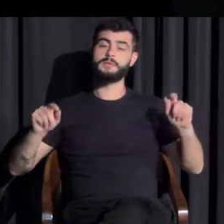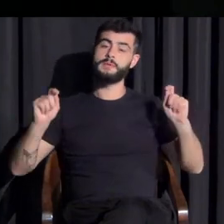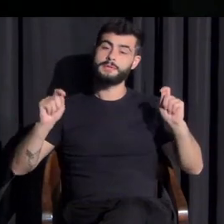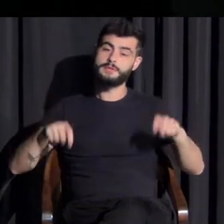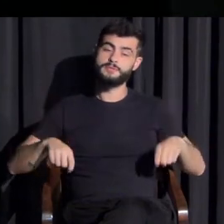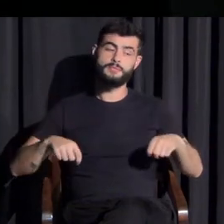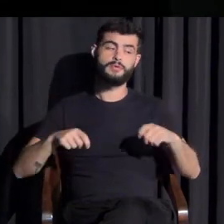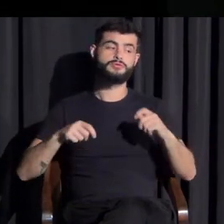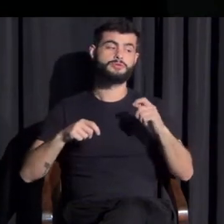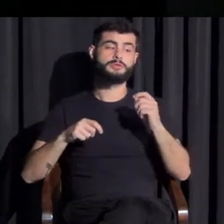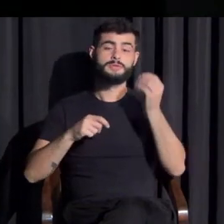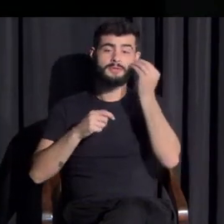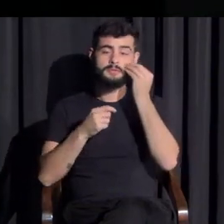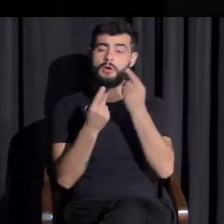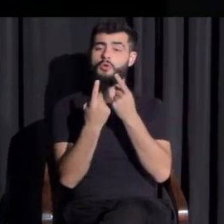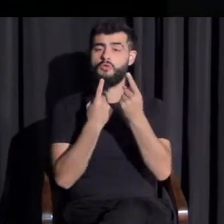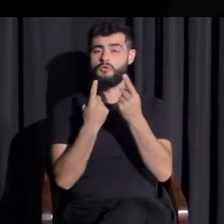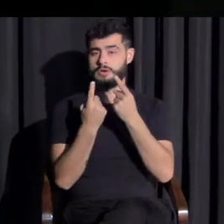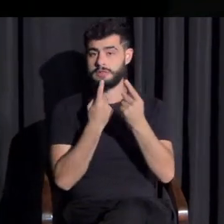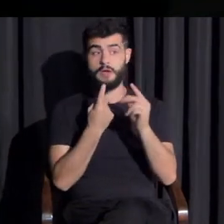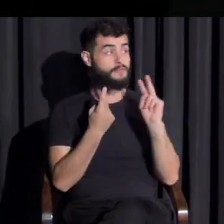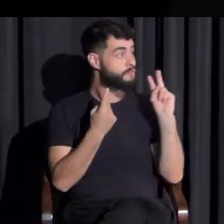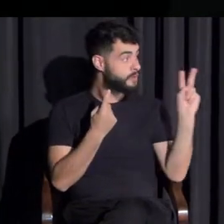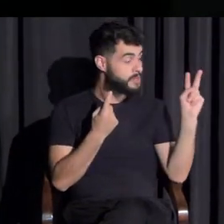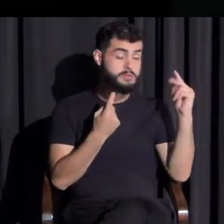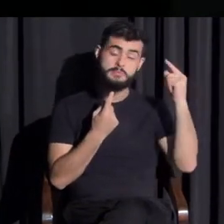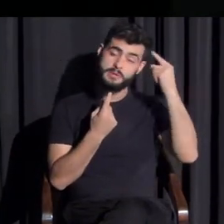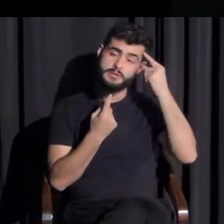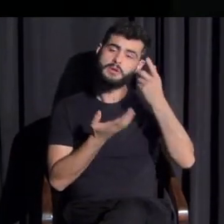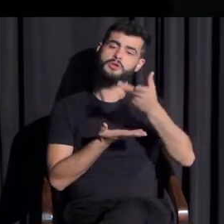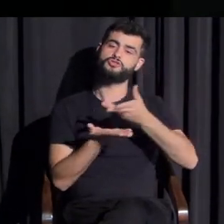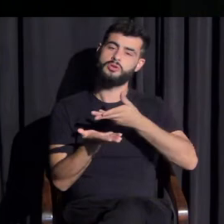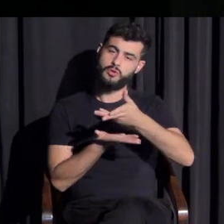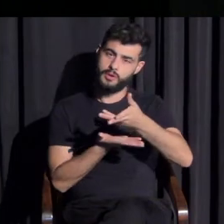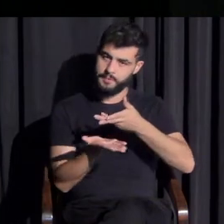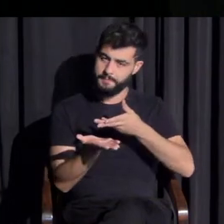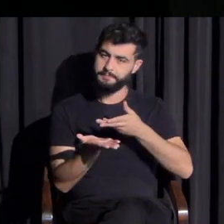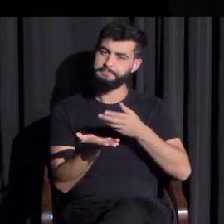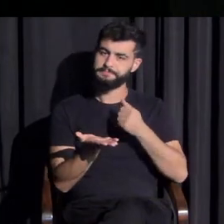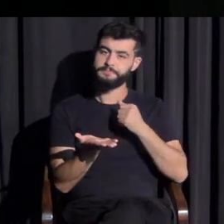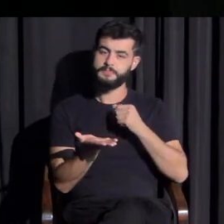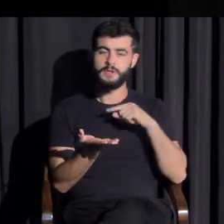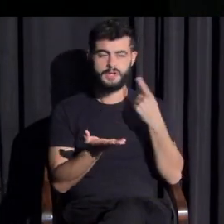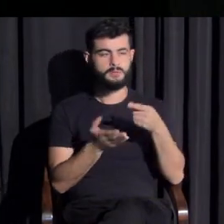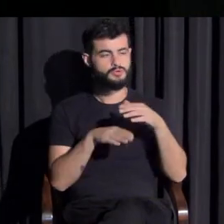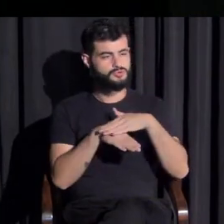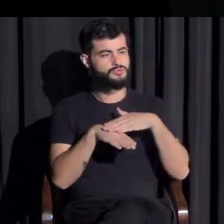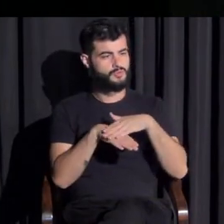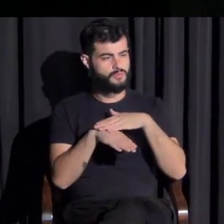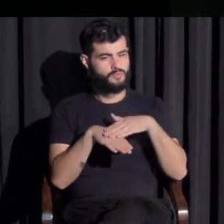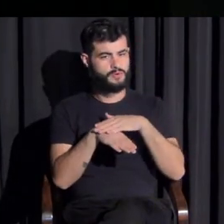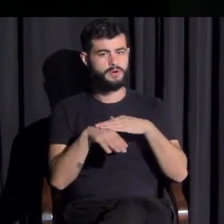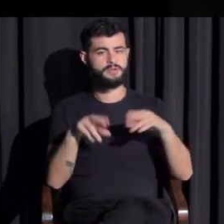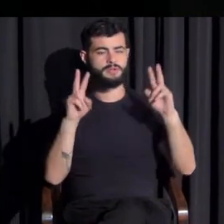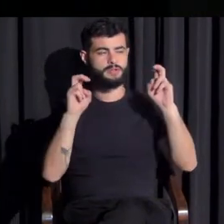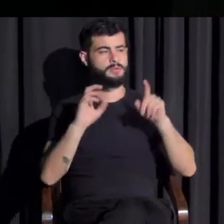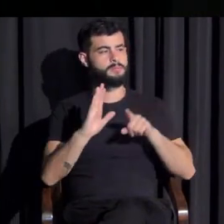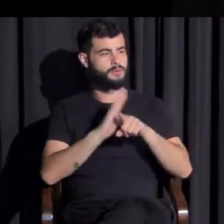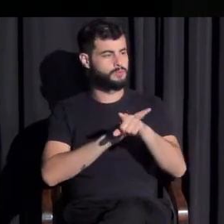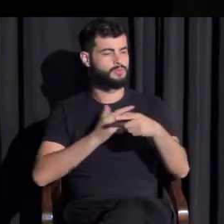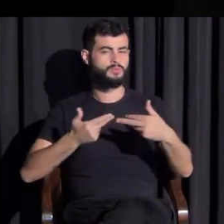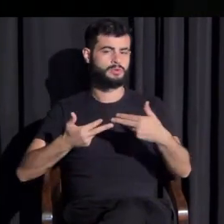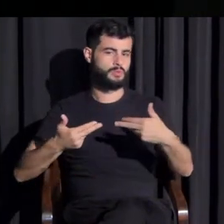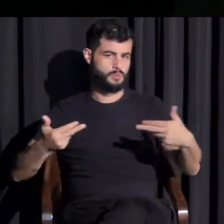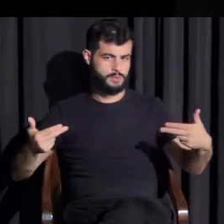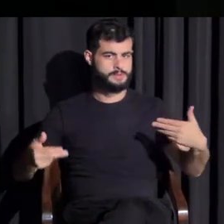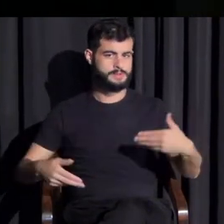a partir dele. É um vídeo bem curtinho mesmo. Né, e depois a gente discute com as perguntas, com as nossas conversas que